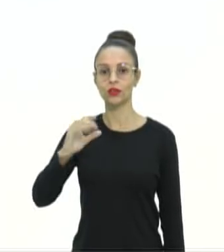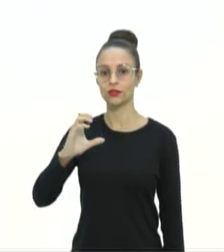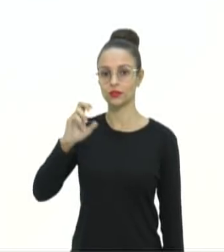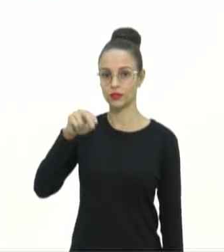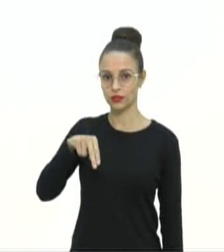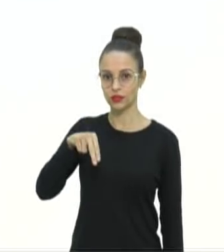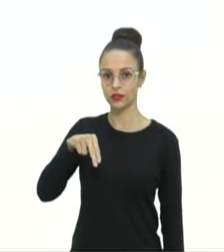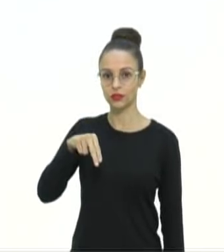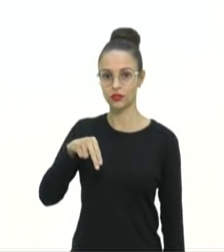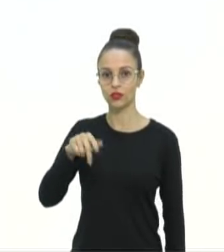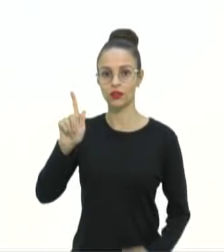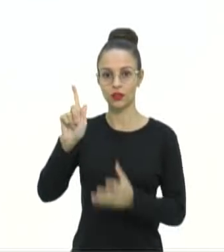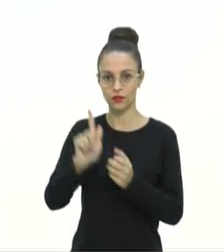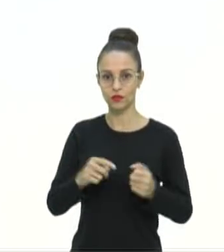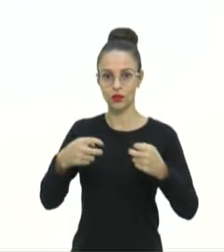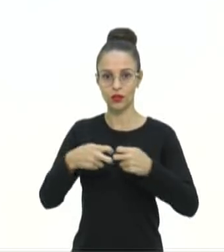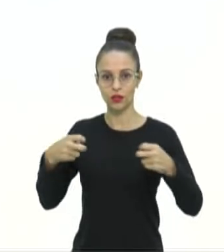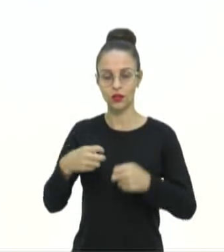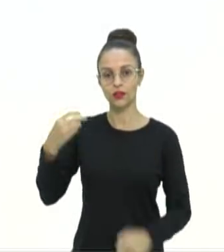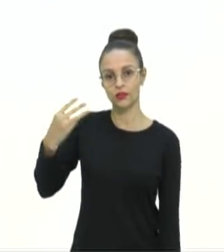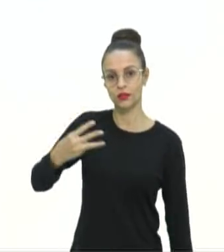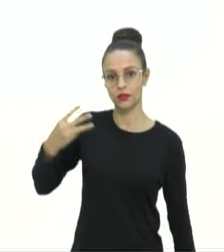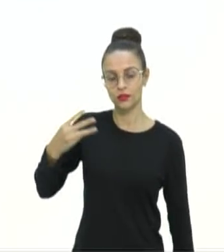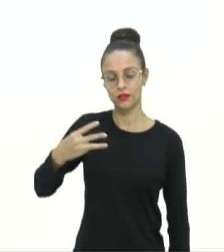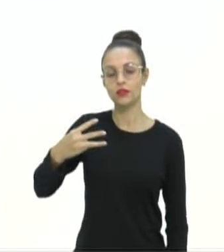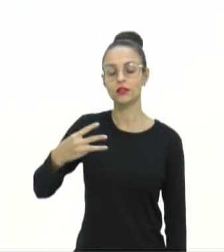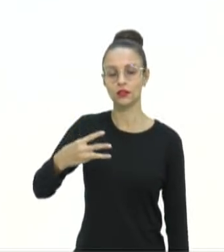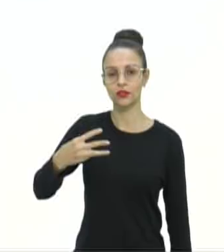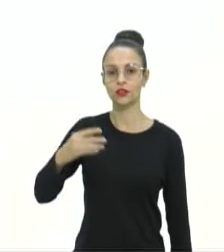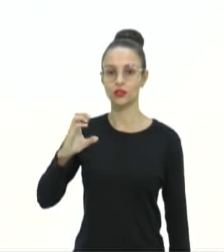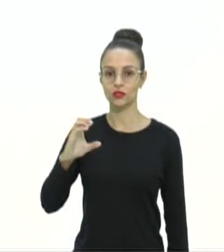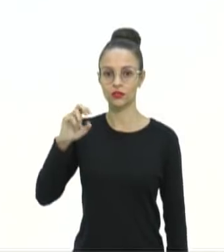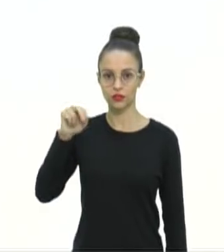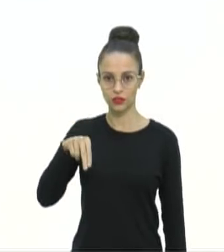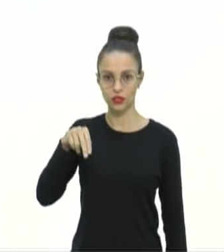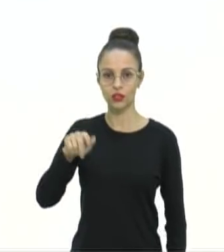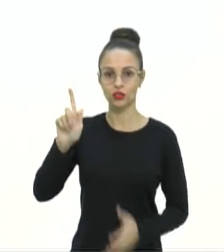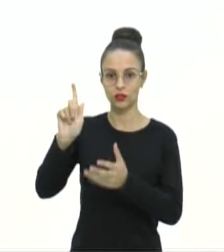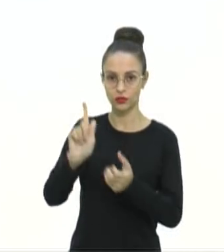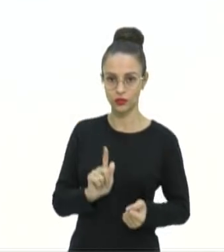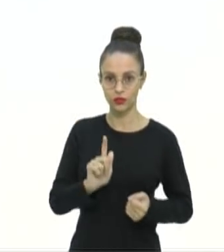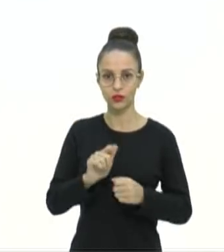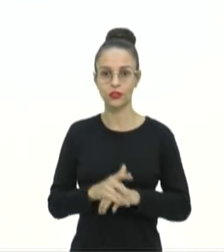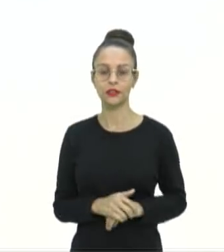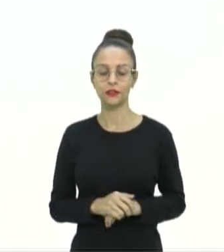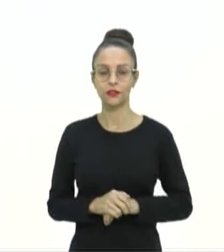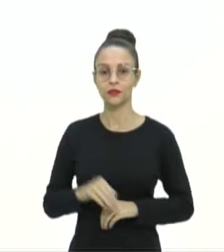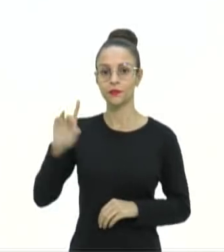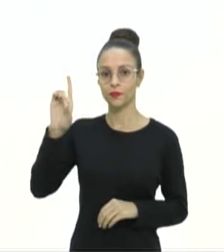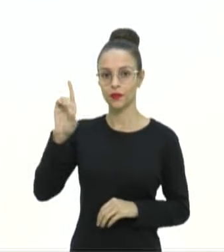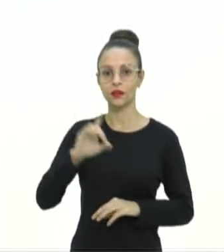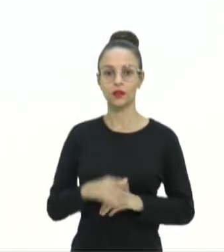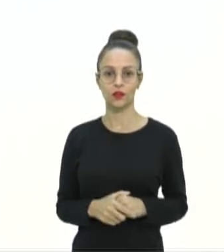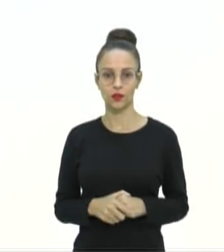cinética, gravitacional e elástica, e na terceira figura teríamos cinética e gravitacional. Item